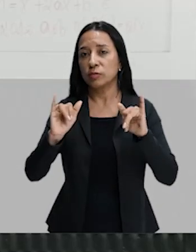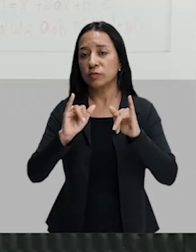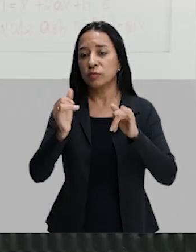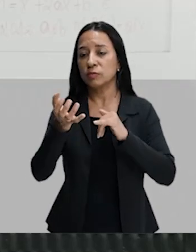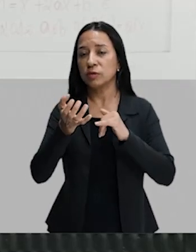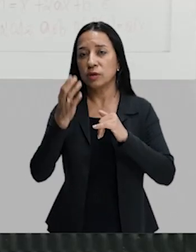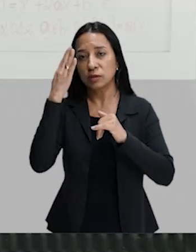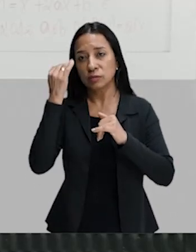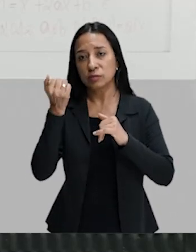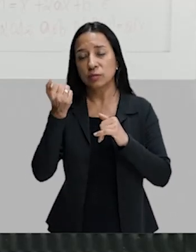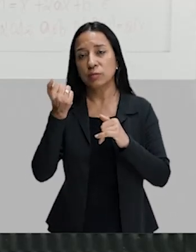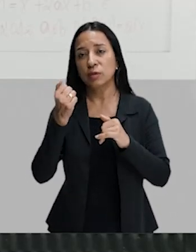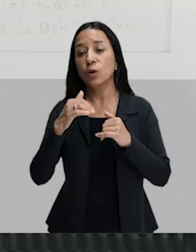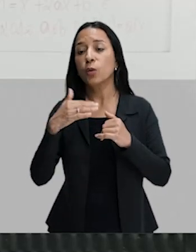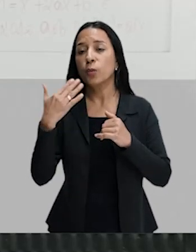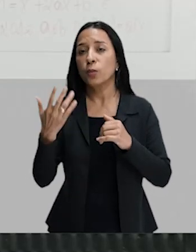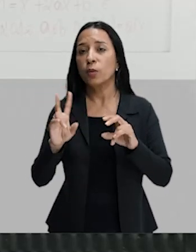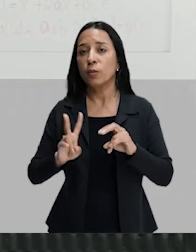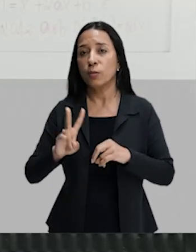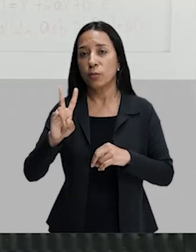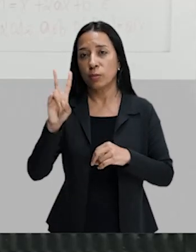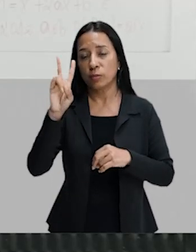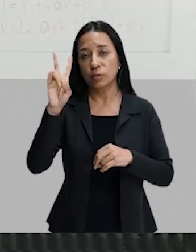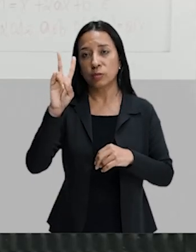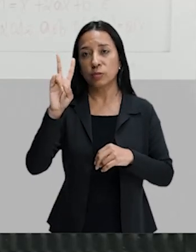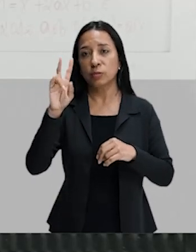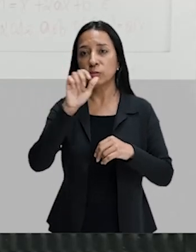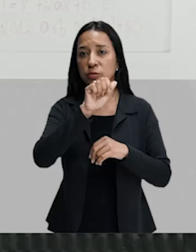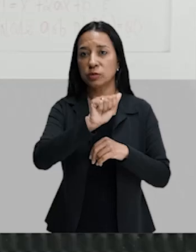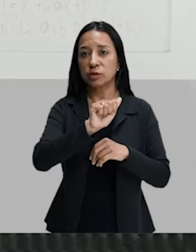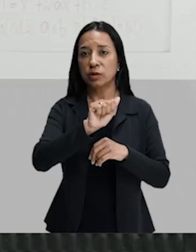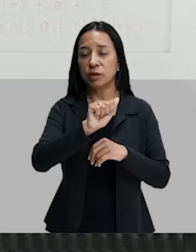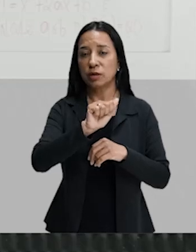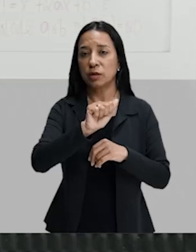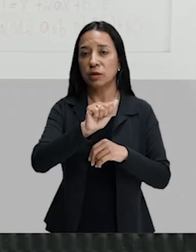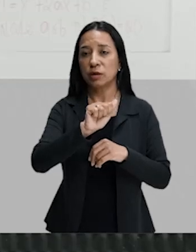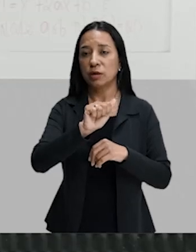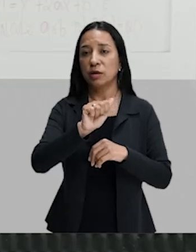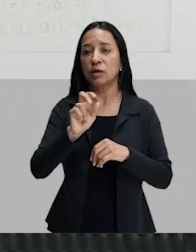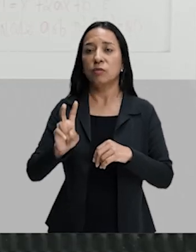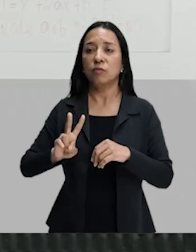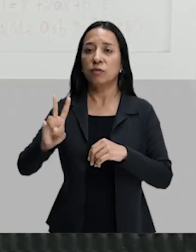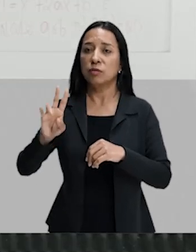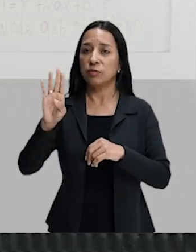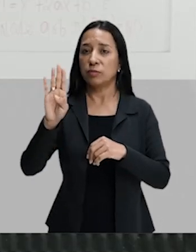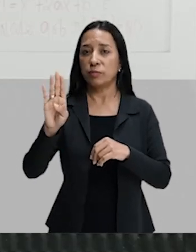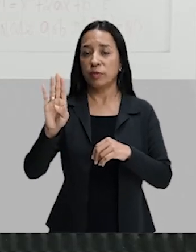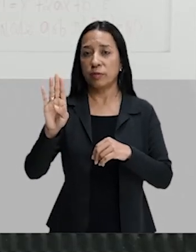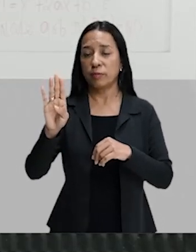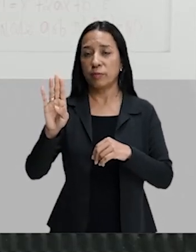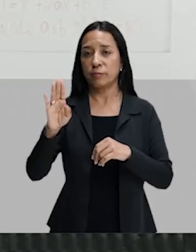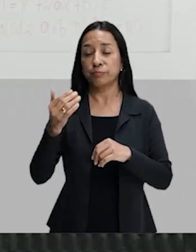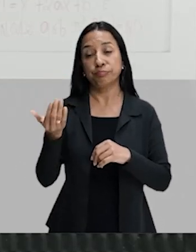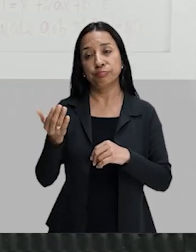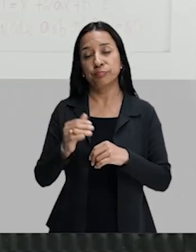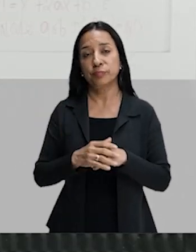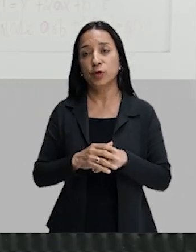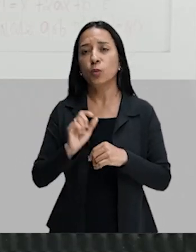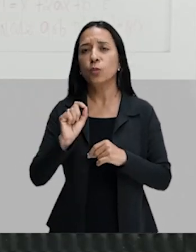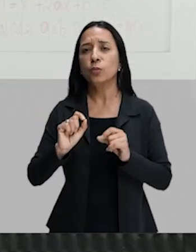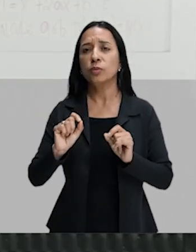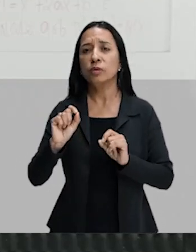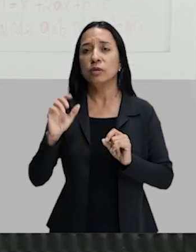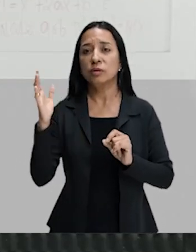quer saber qual é o valor de A e qual é o valor de B. Certo? Ora, turma, o que